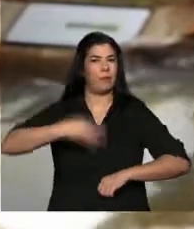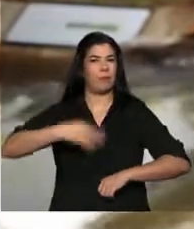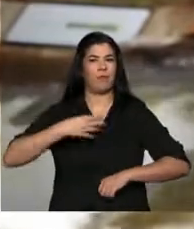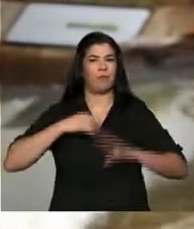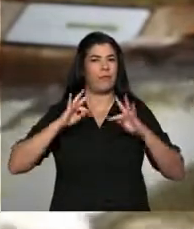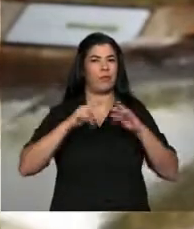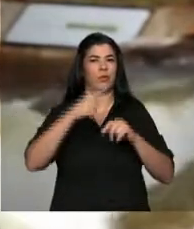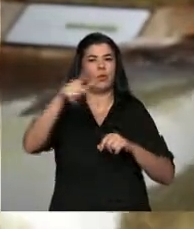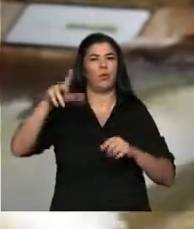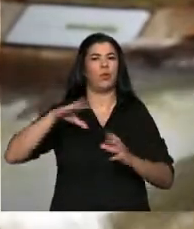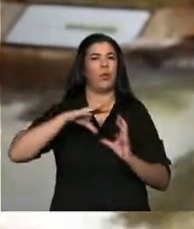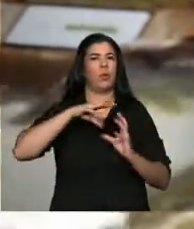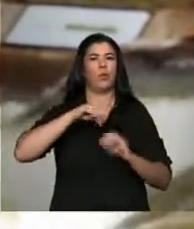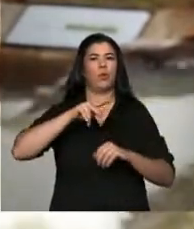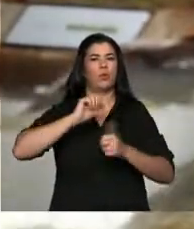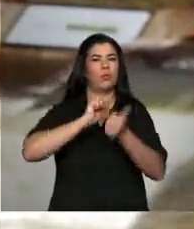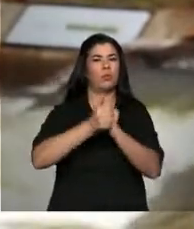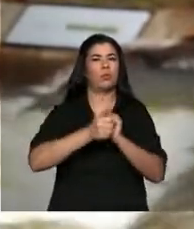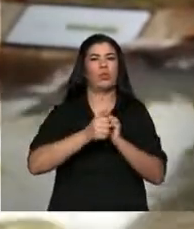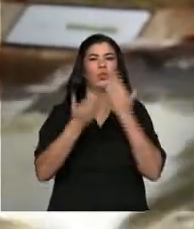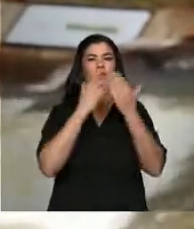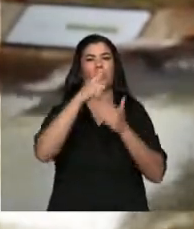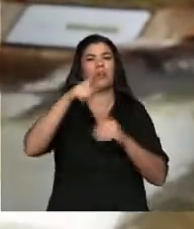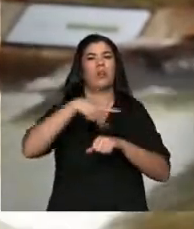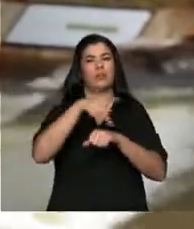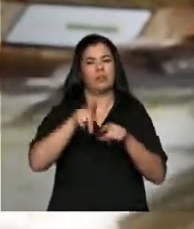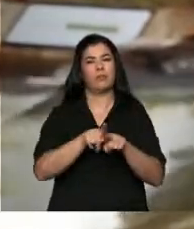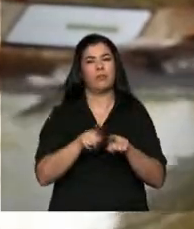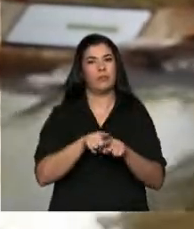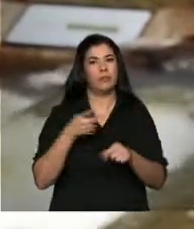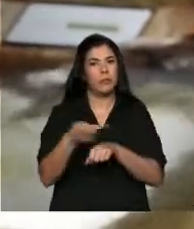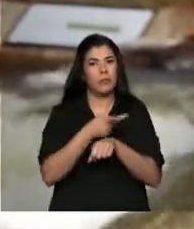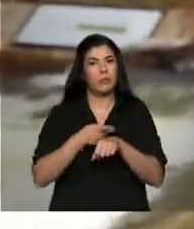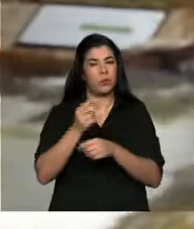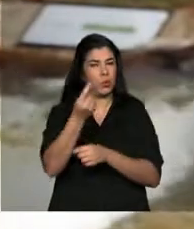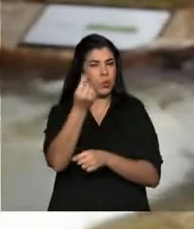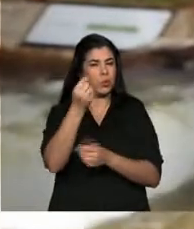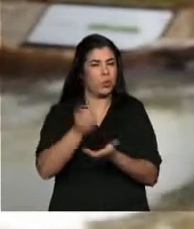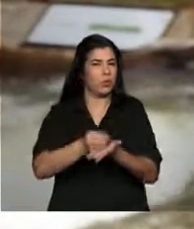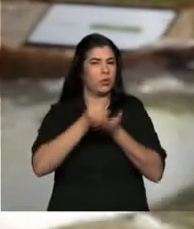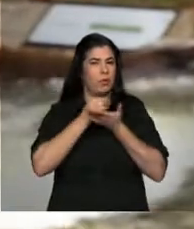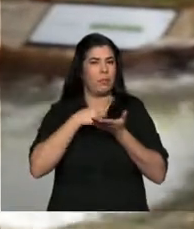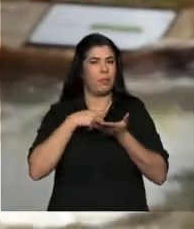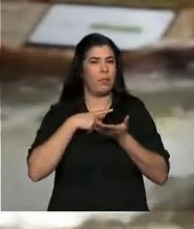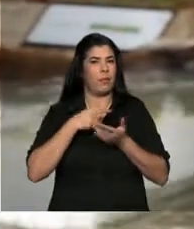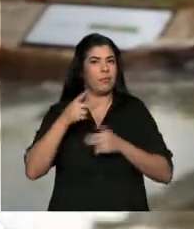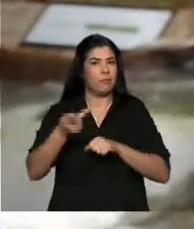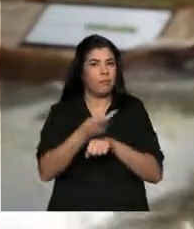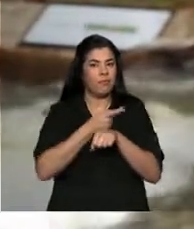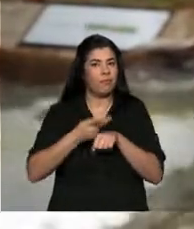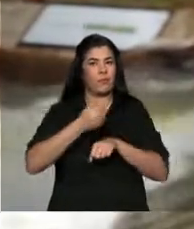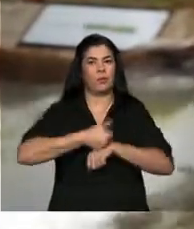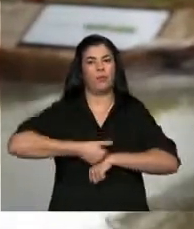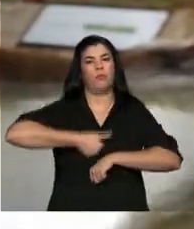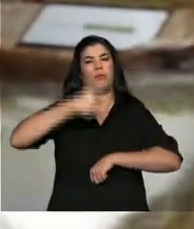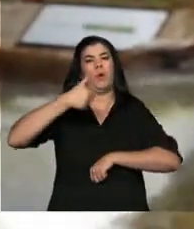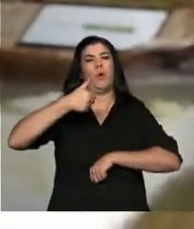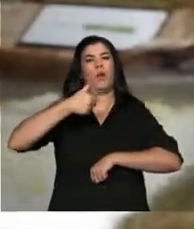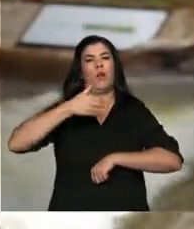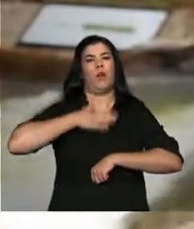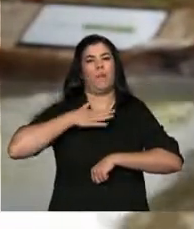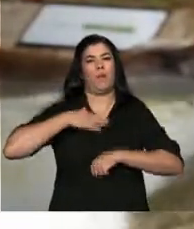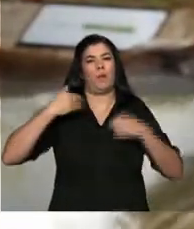atletas internacionais. Então é isso que eu busco fazer com o dinheiro, buscar a minha melhora